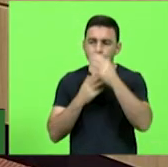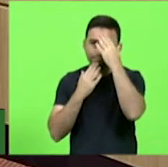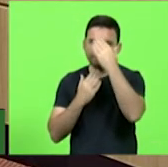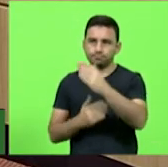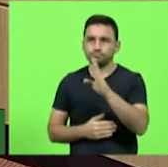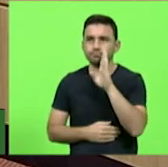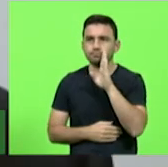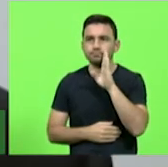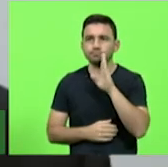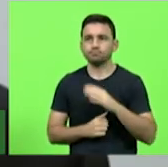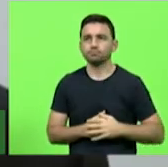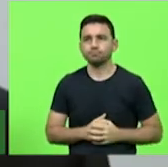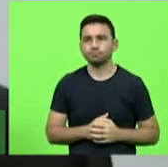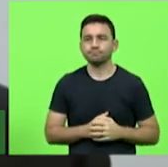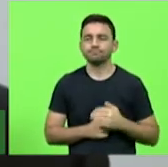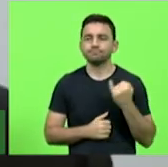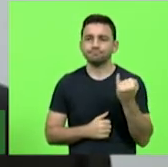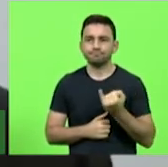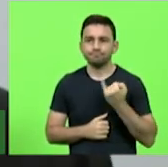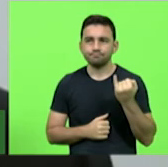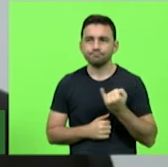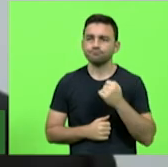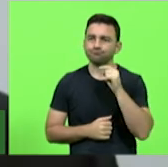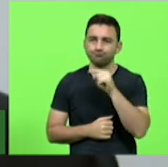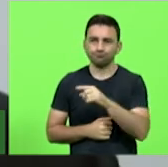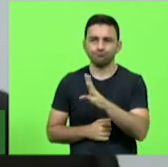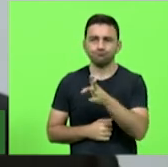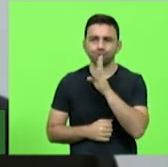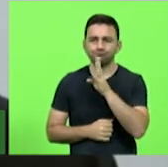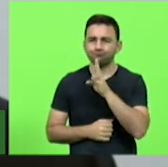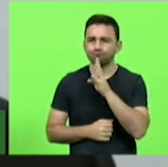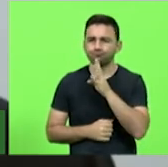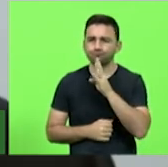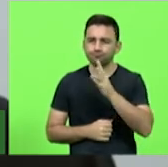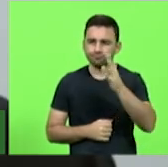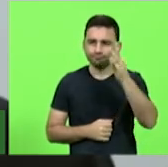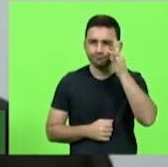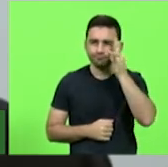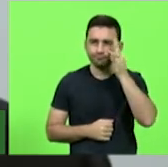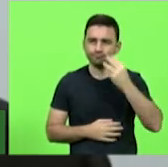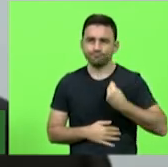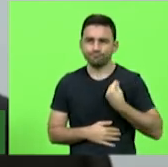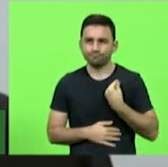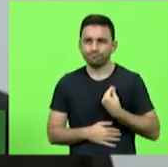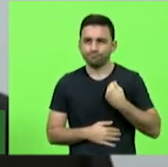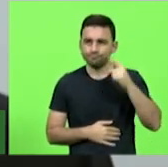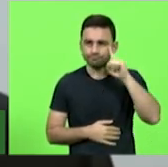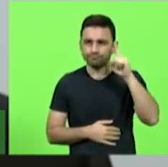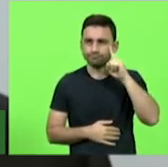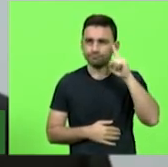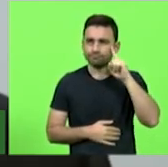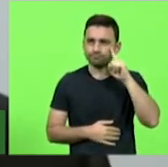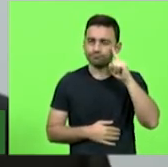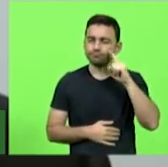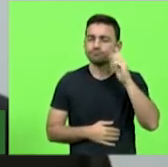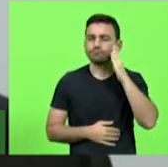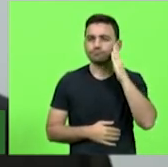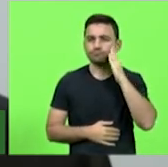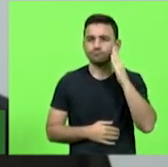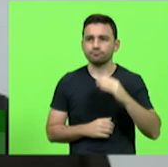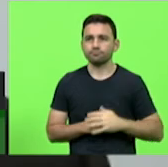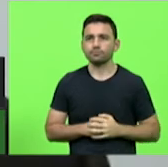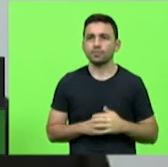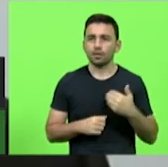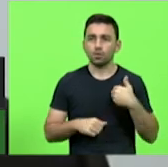Berlanda. É muito importante, o senhor conhece de perto e vive isso diariamente. Eu conversei com